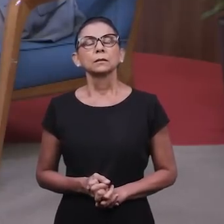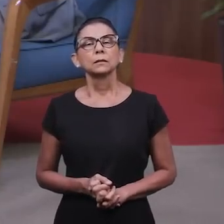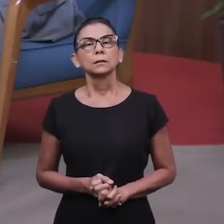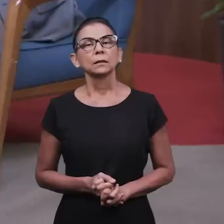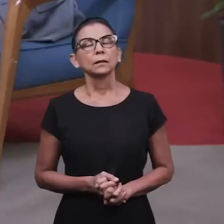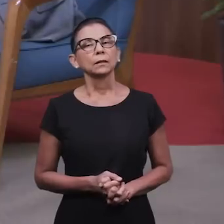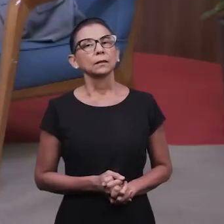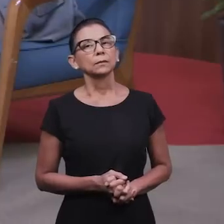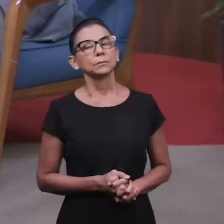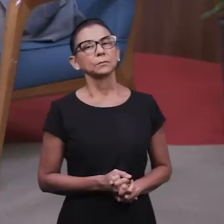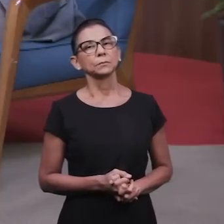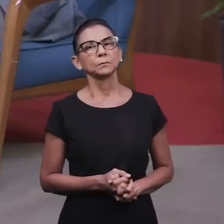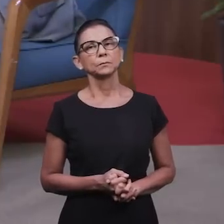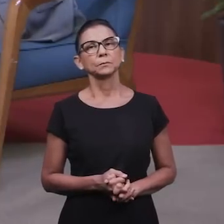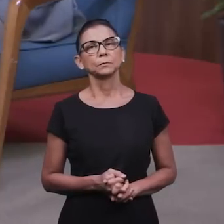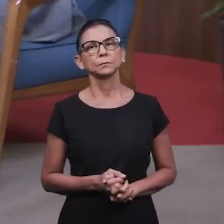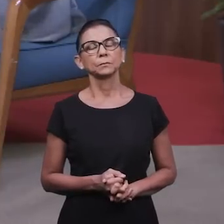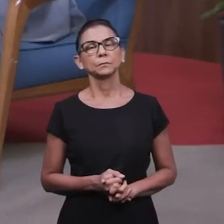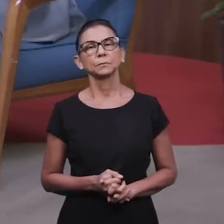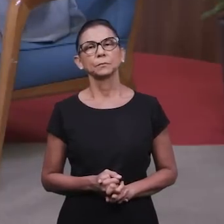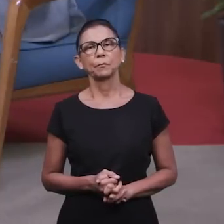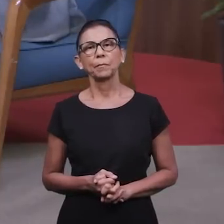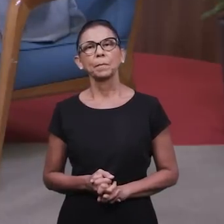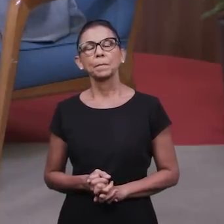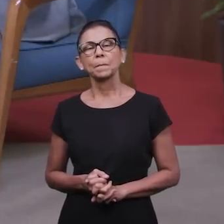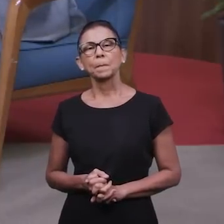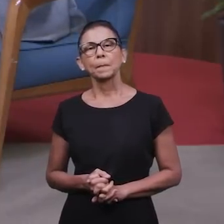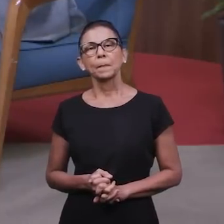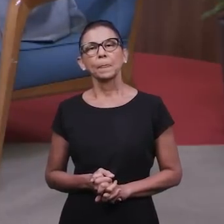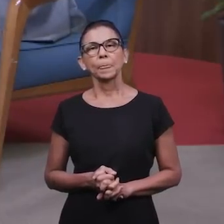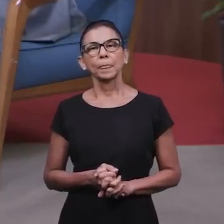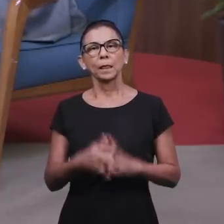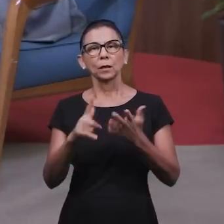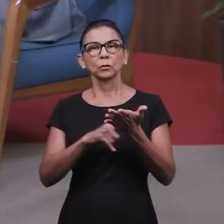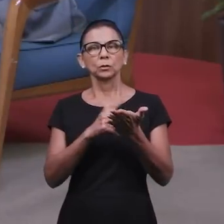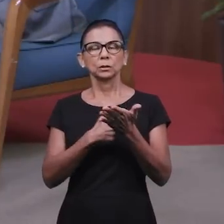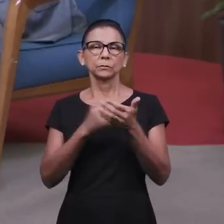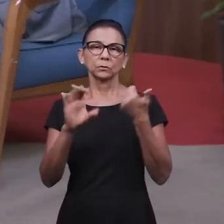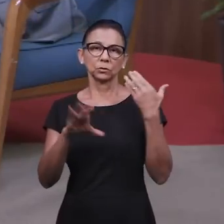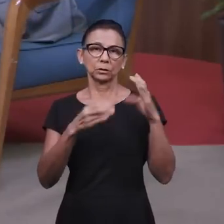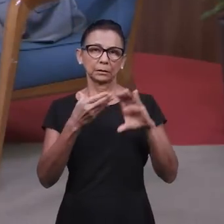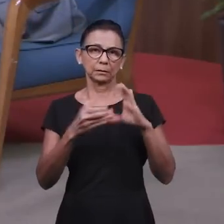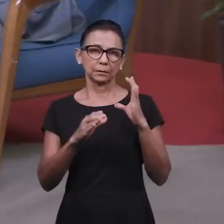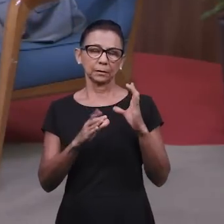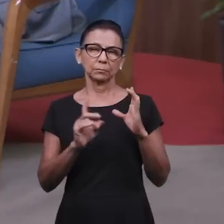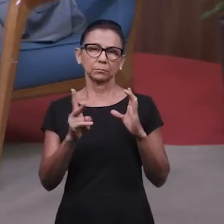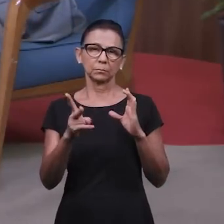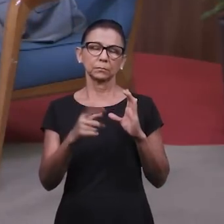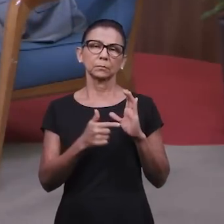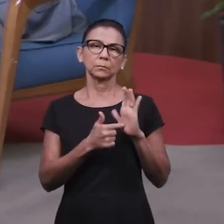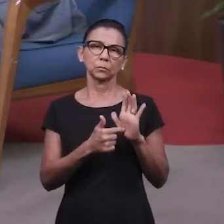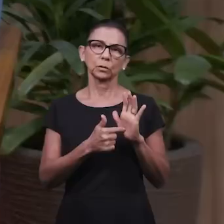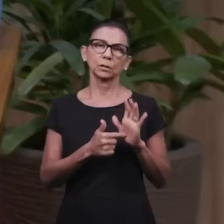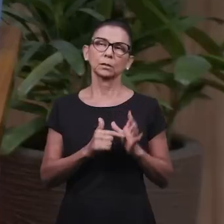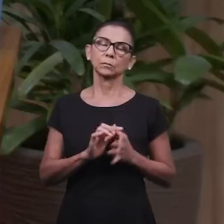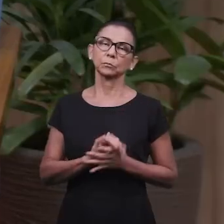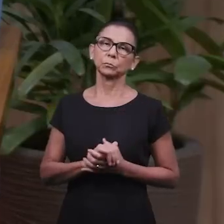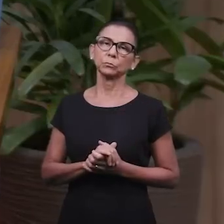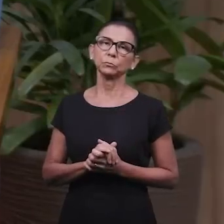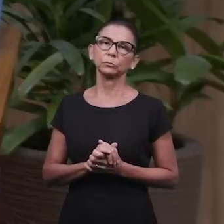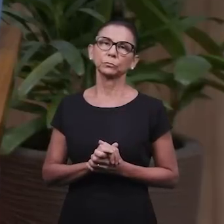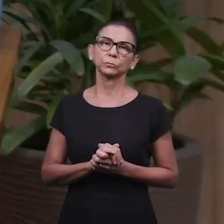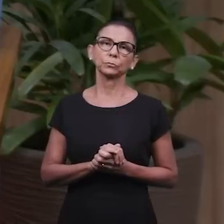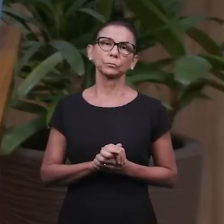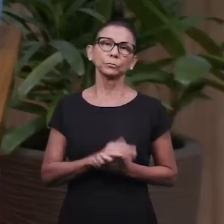A gente sempre traz aqui o livro de Cantares, eventualmente um